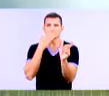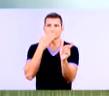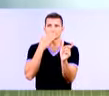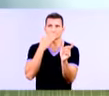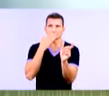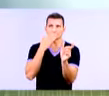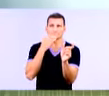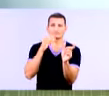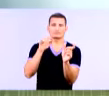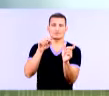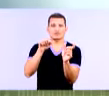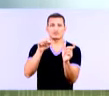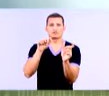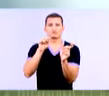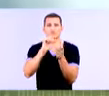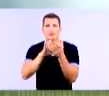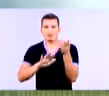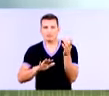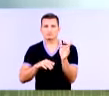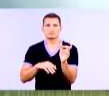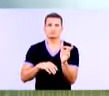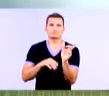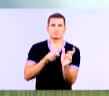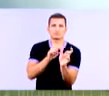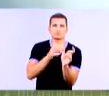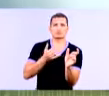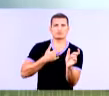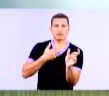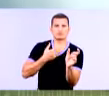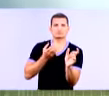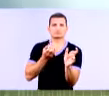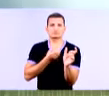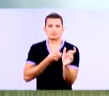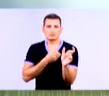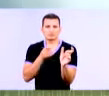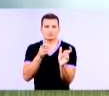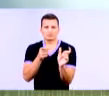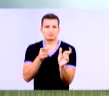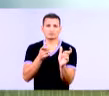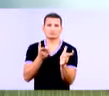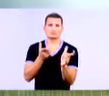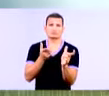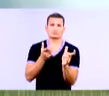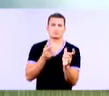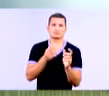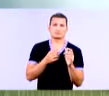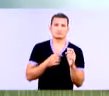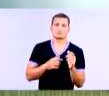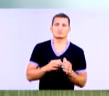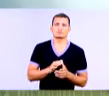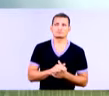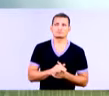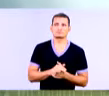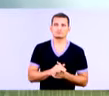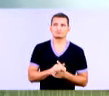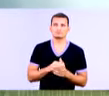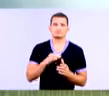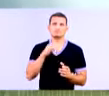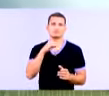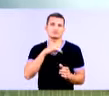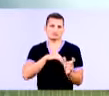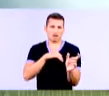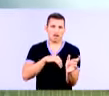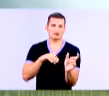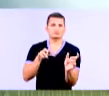tipo texto, idade é do tipo número ou do tipo integer, né? Do tipo inteiro, salário do